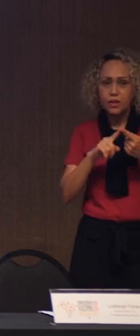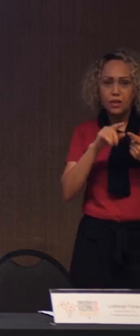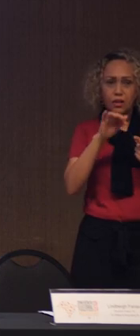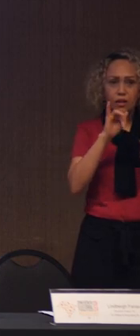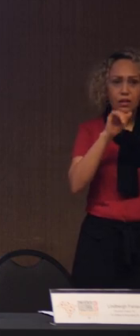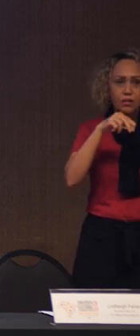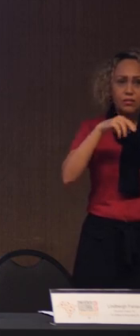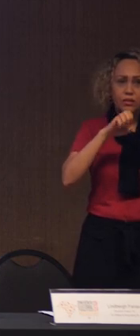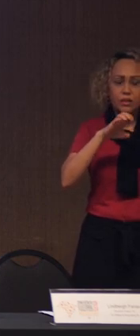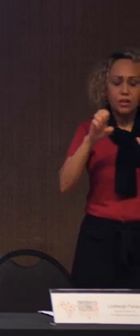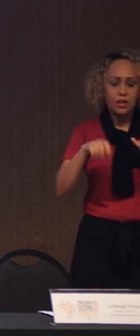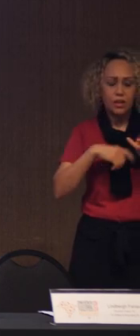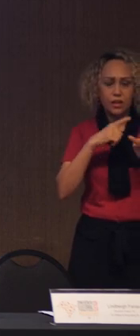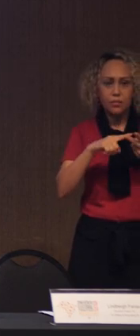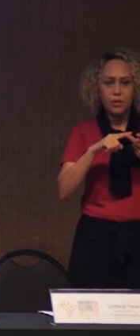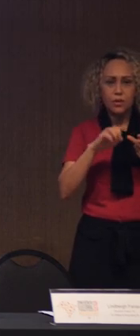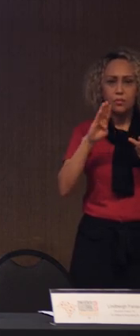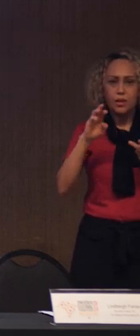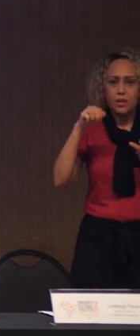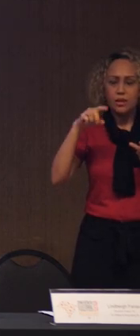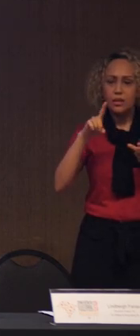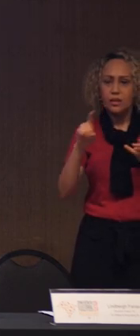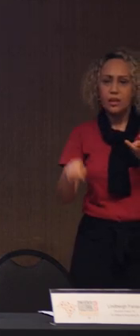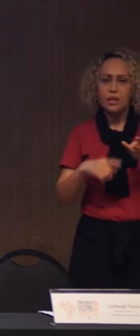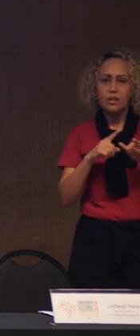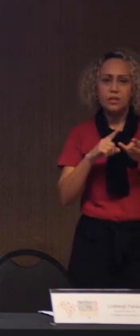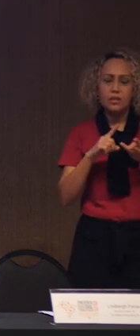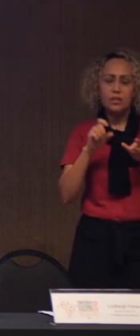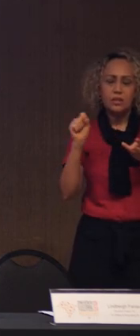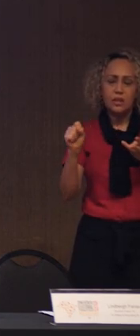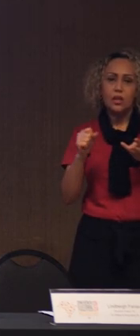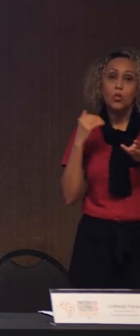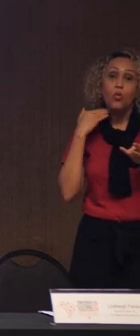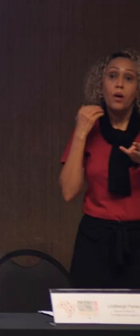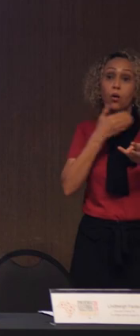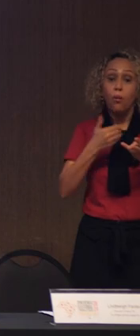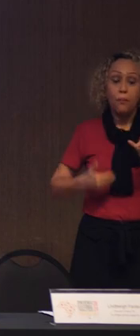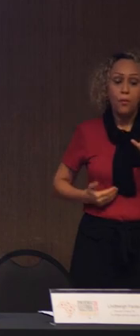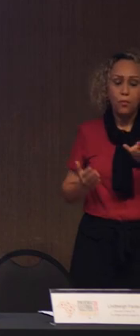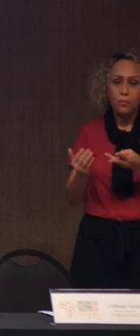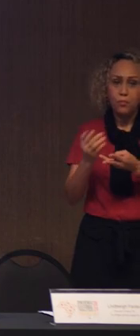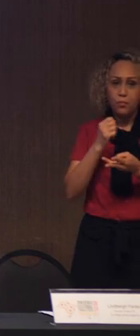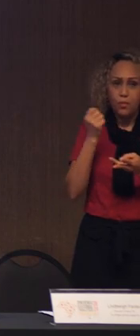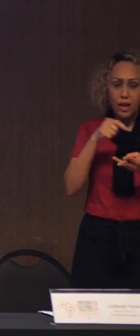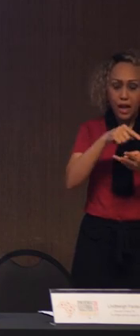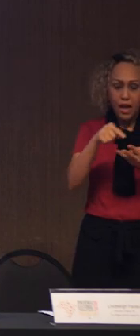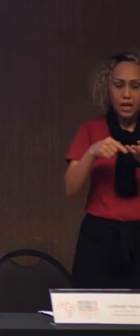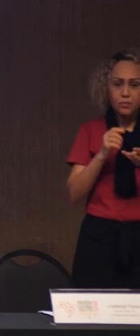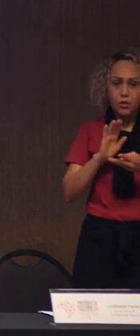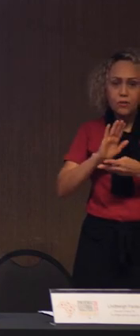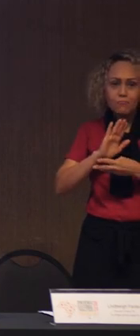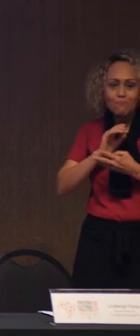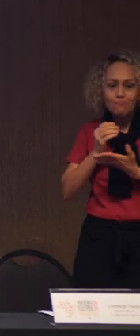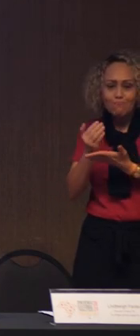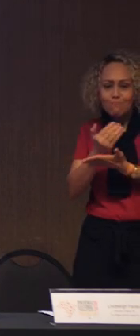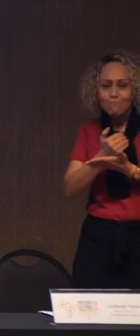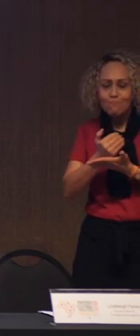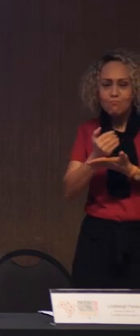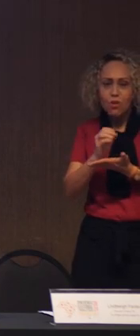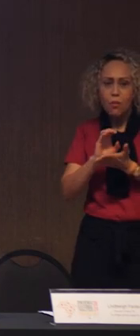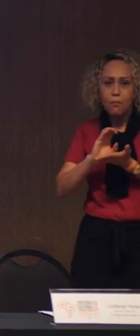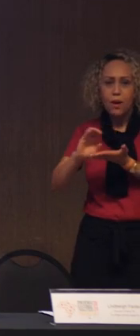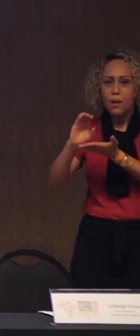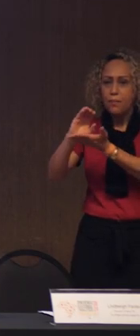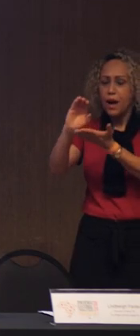do BNDES, dos bancos públicos, e que tenha um projeto concreto, né? Exportando para a América Latina,